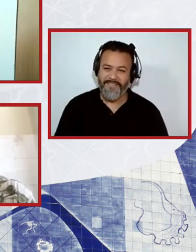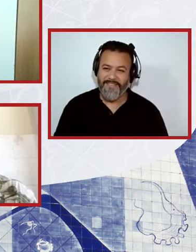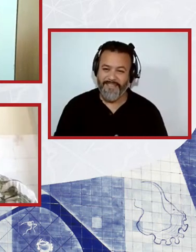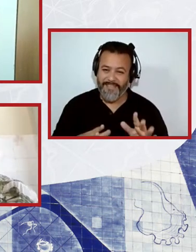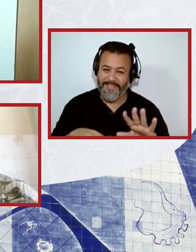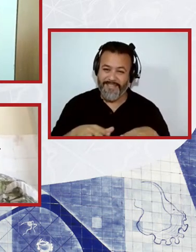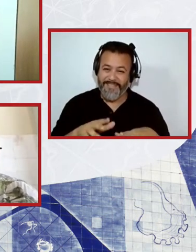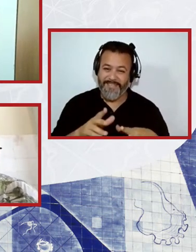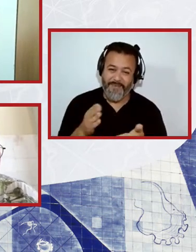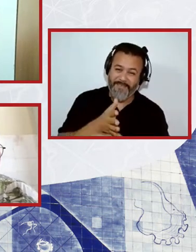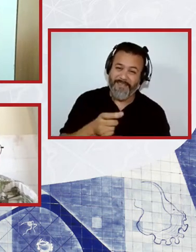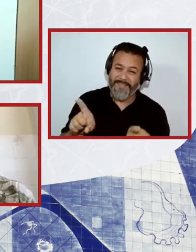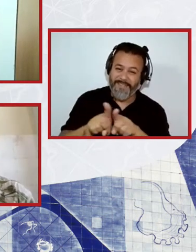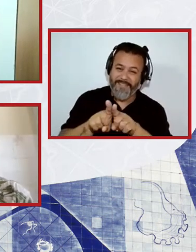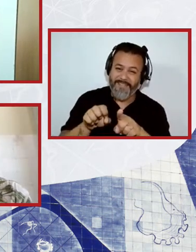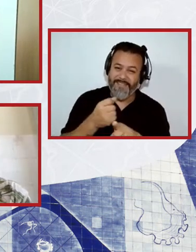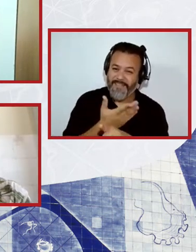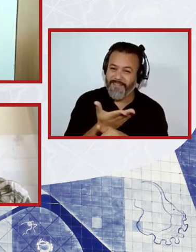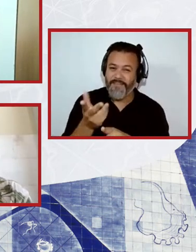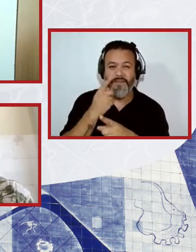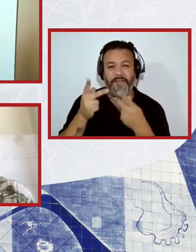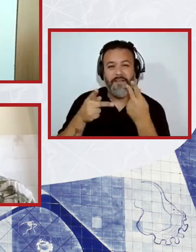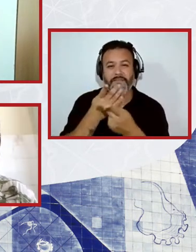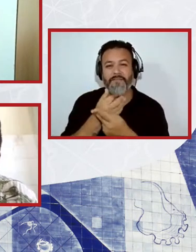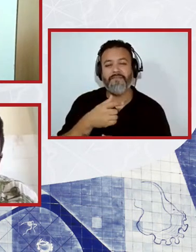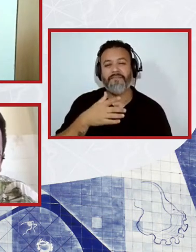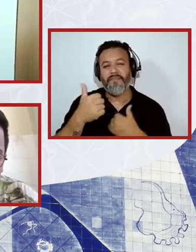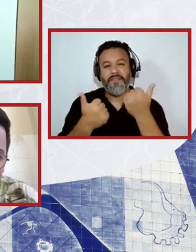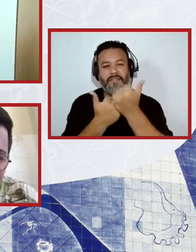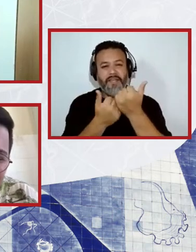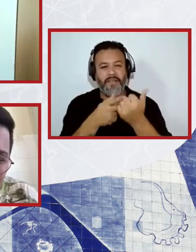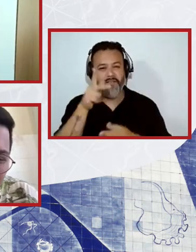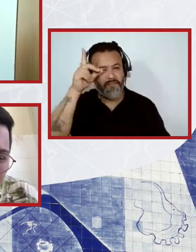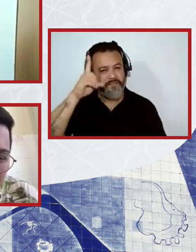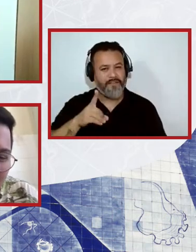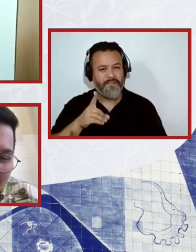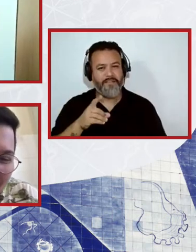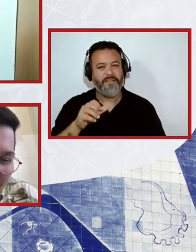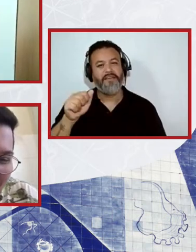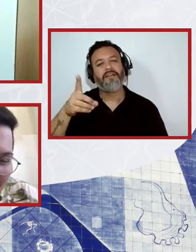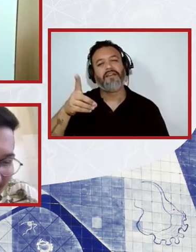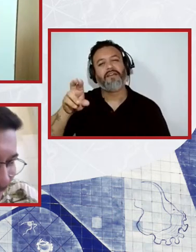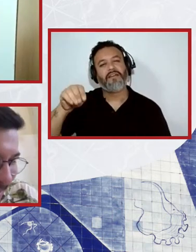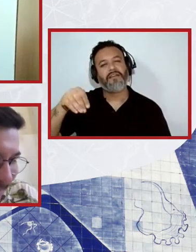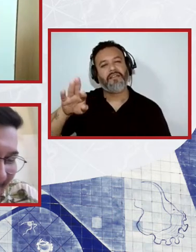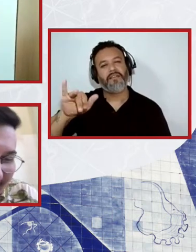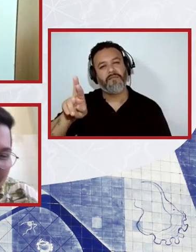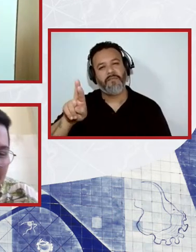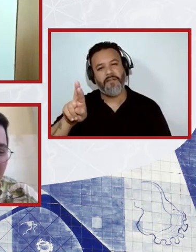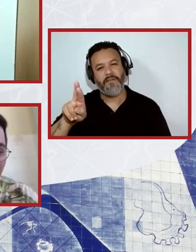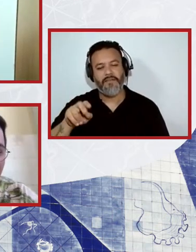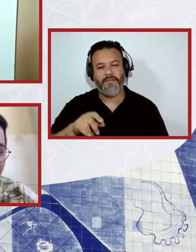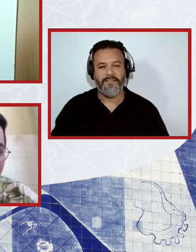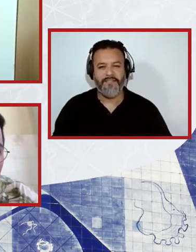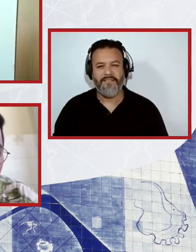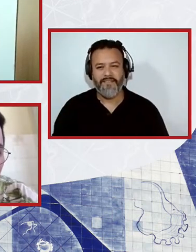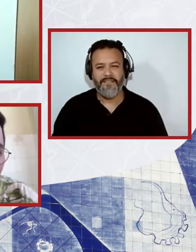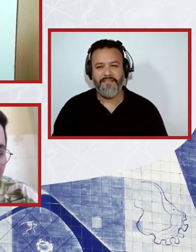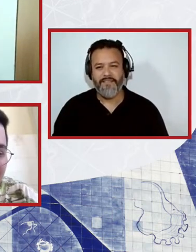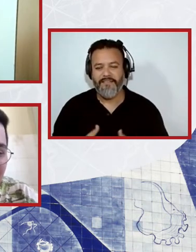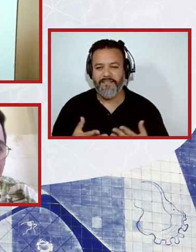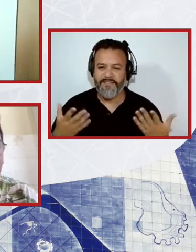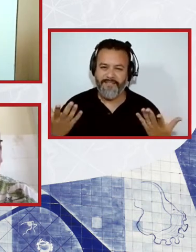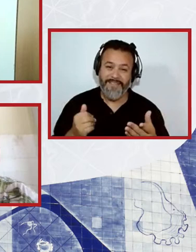aqui. Então, com a palavra, o nosso querido vice-diretor, Ademir Martins. Obrigado, minha querida amiga Marli. Eu entrei aqui